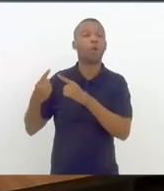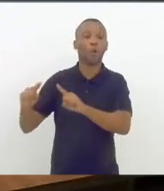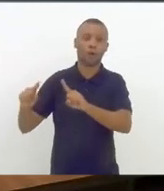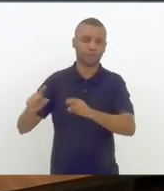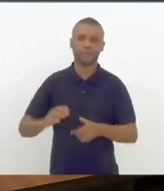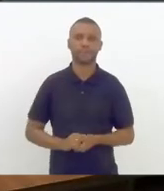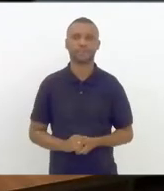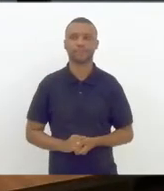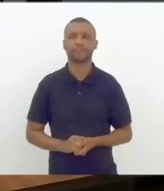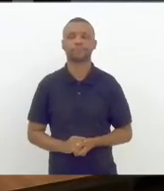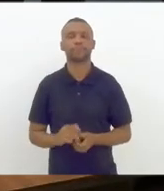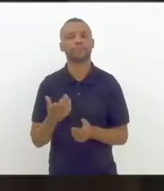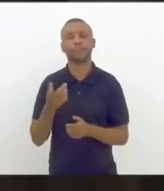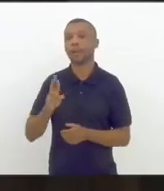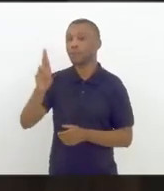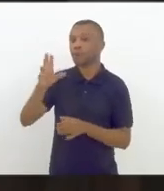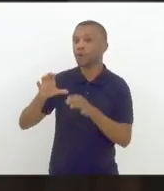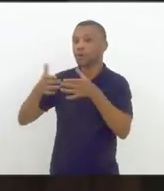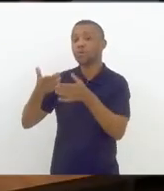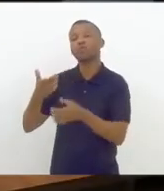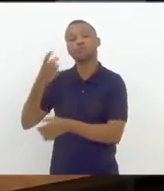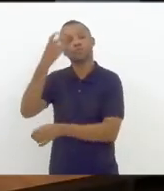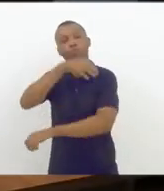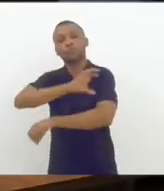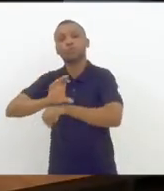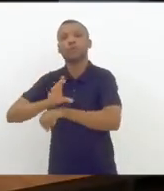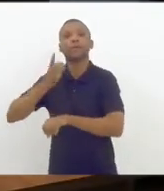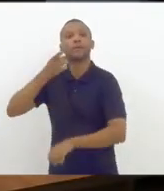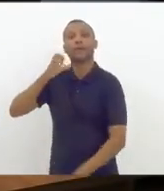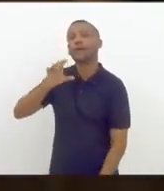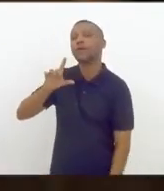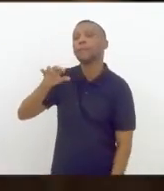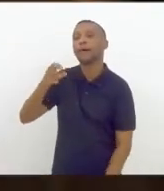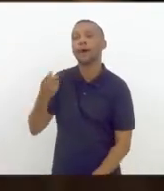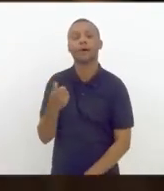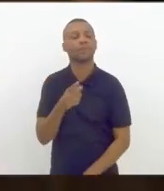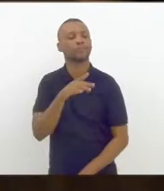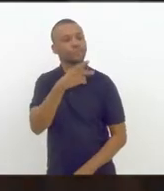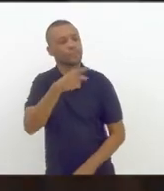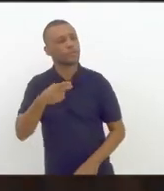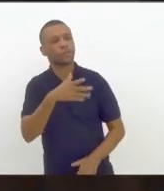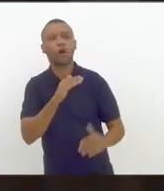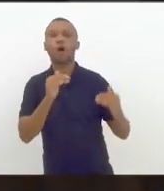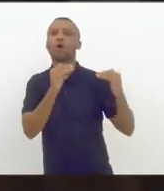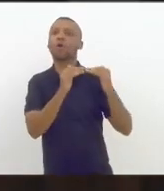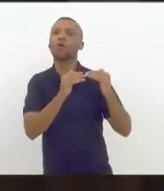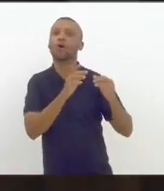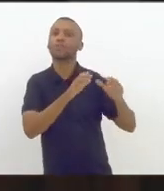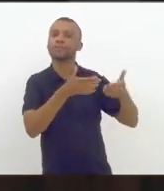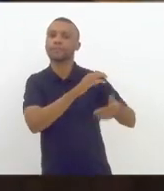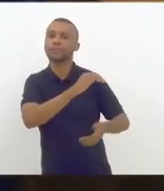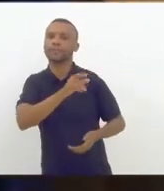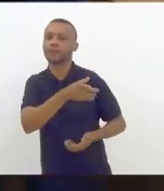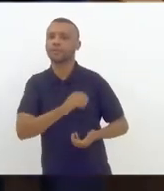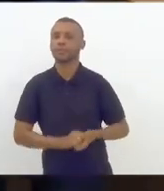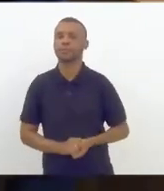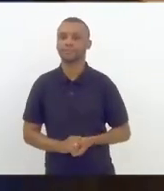Pela Comissão de Cultura, deputado Eliomar. Presidente, acompanho o parecer da CCJ. Pela Comissão de Orçamento, deputado Eliomar.